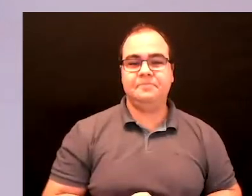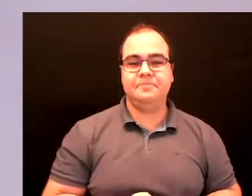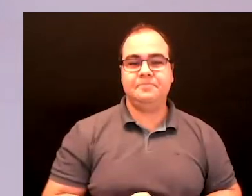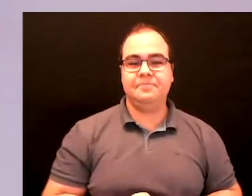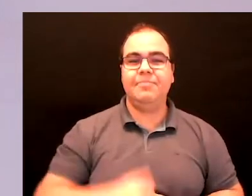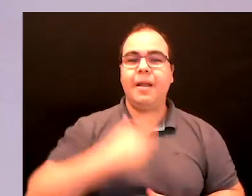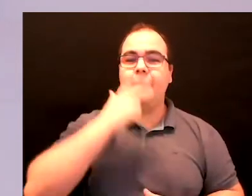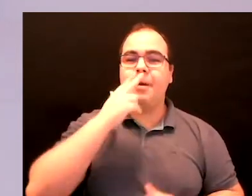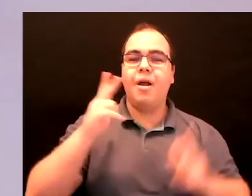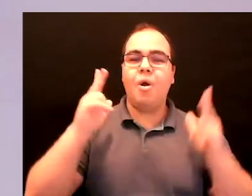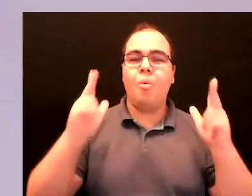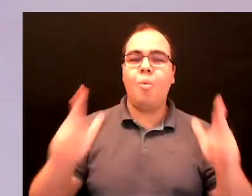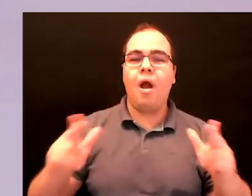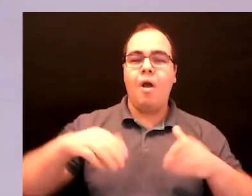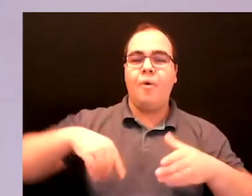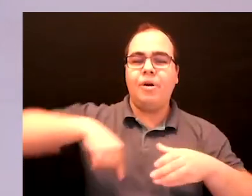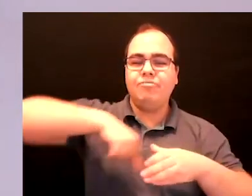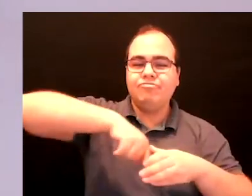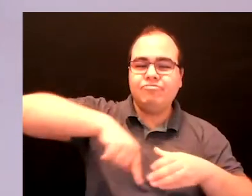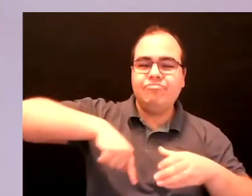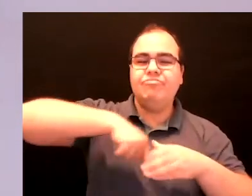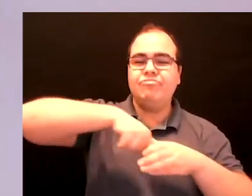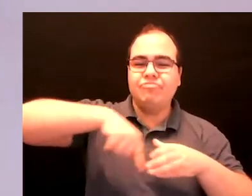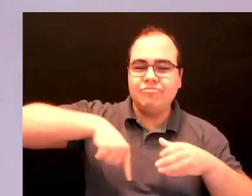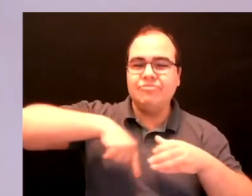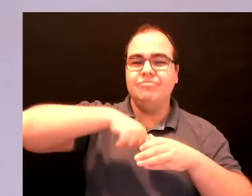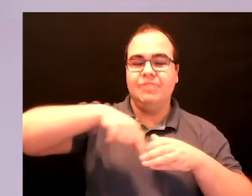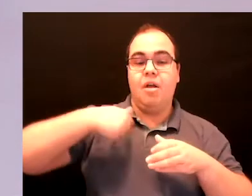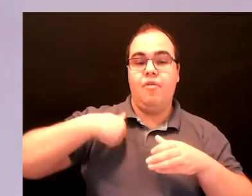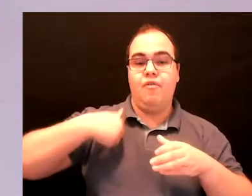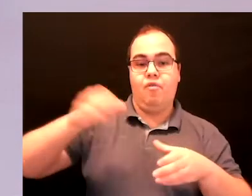Ó, tá ficando como uma tinta. Vou colocar um pouco mais de cola.